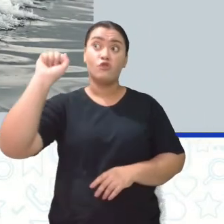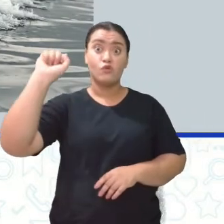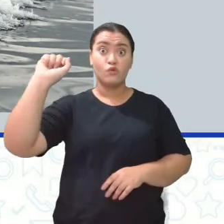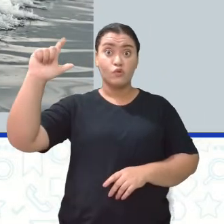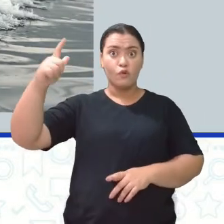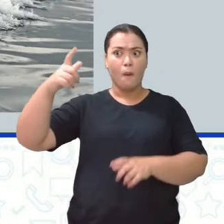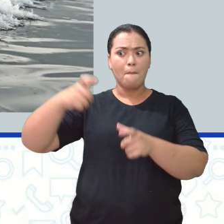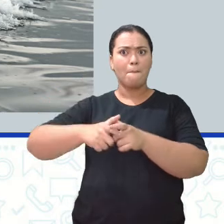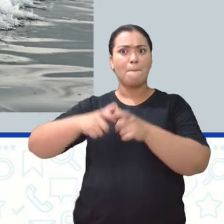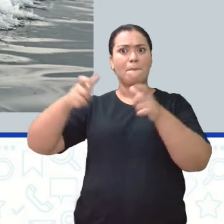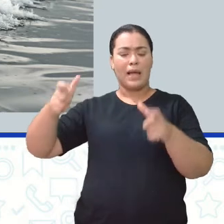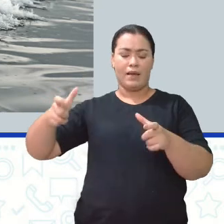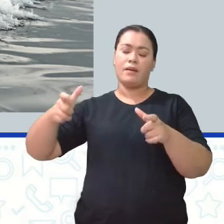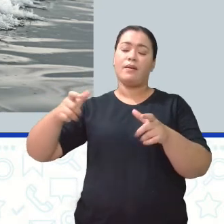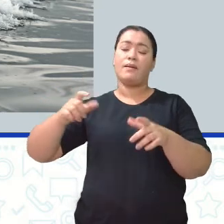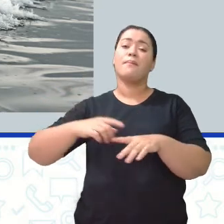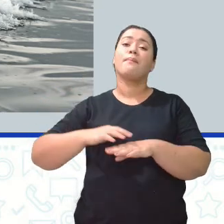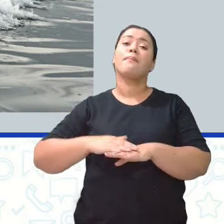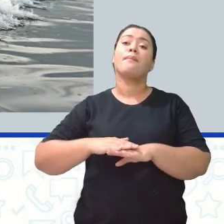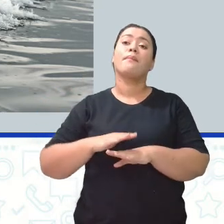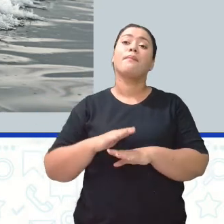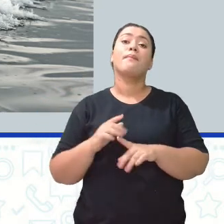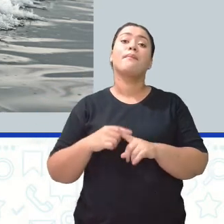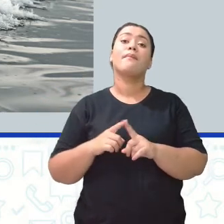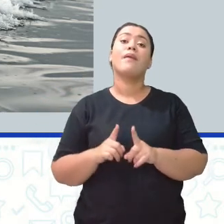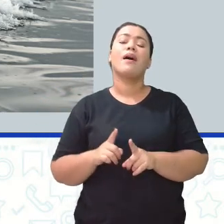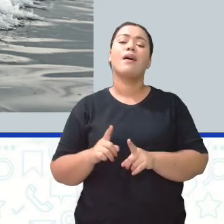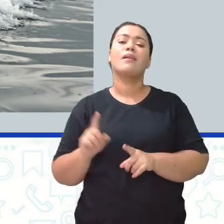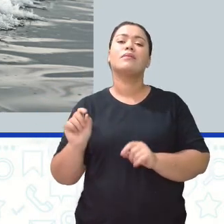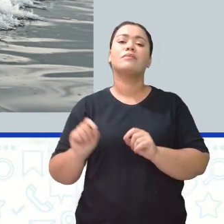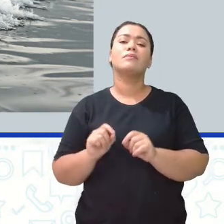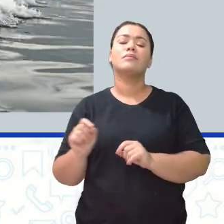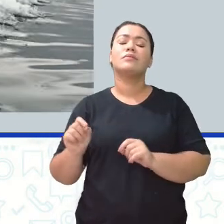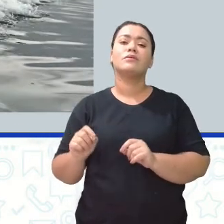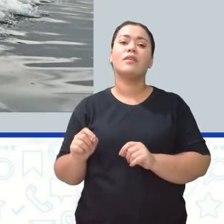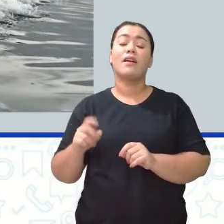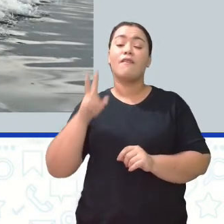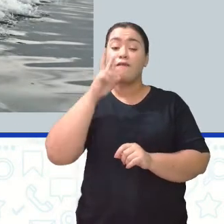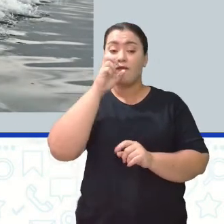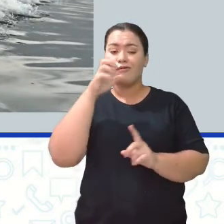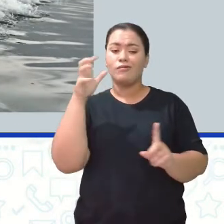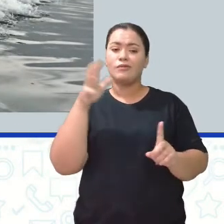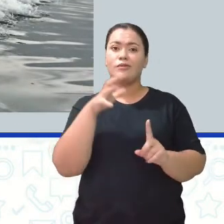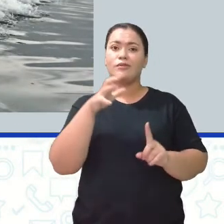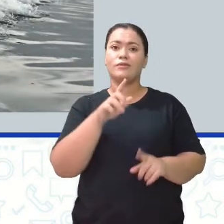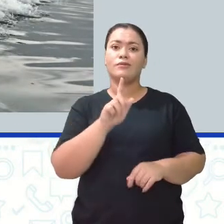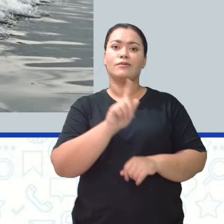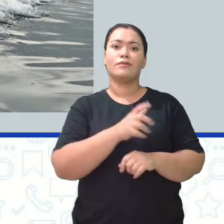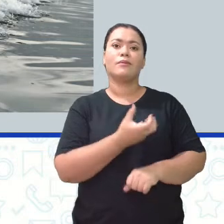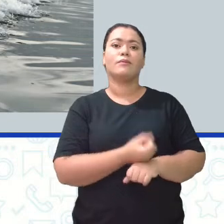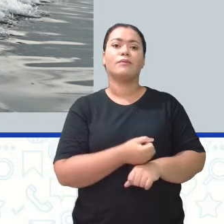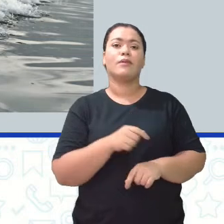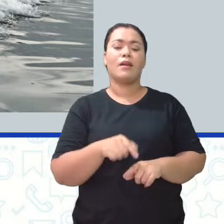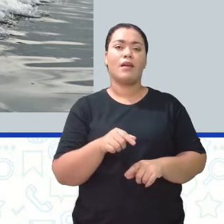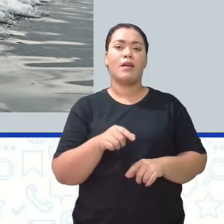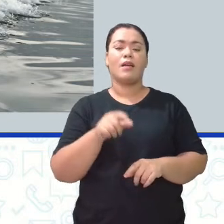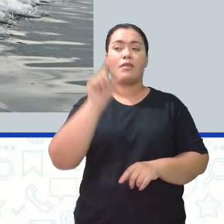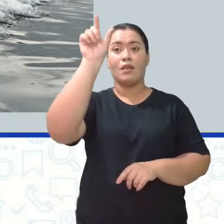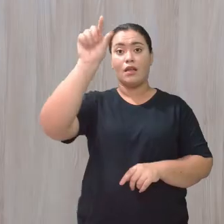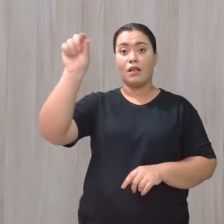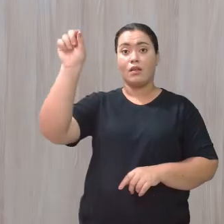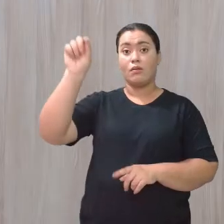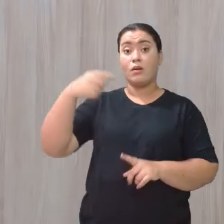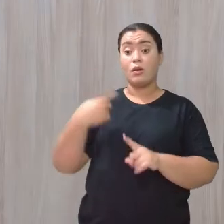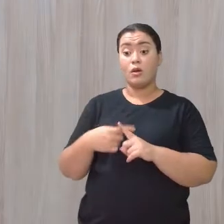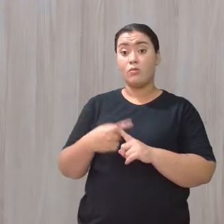Lua, o Sol exerce uma maré sobre a Terra de cerca de metade do que aquela causada pela Lua. Por causa